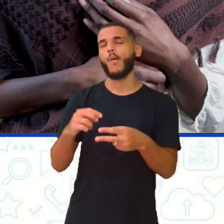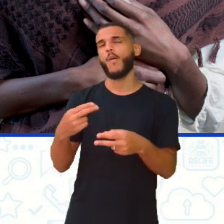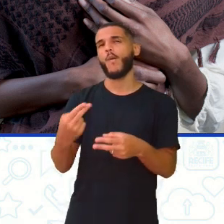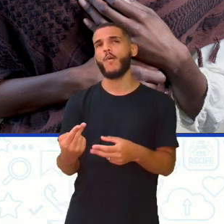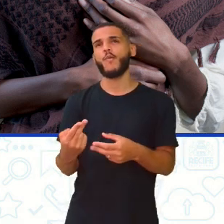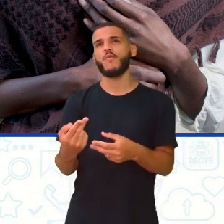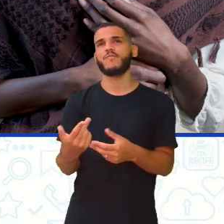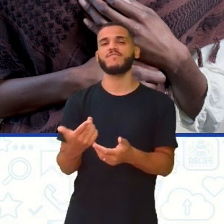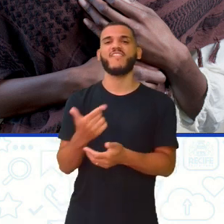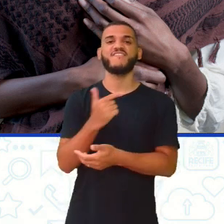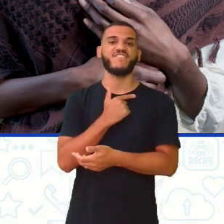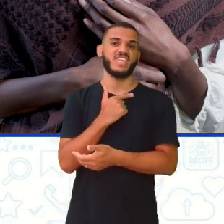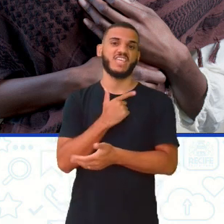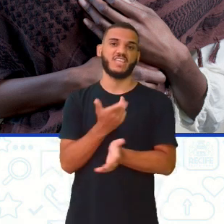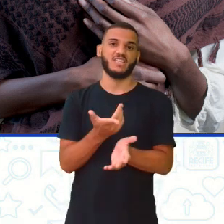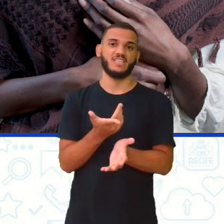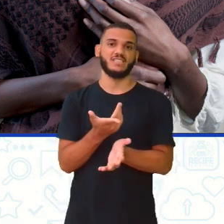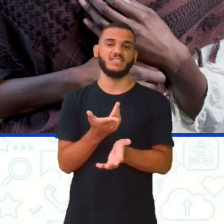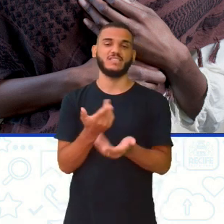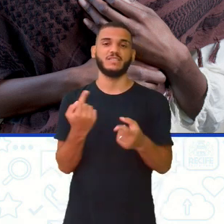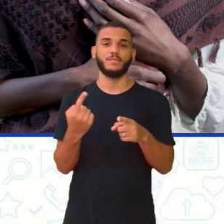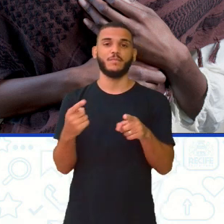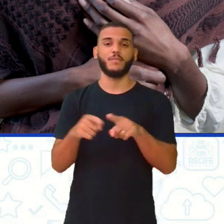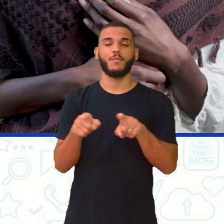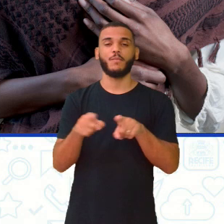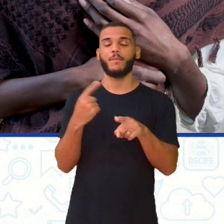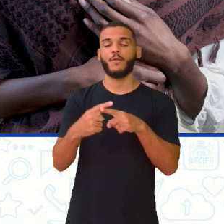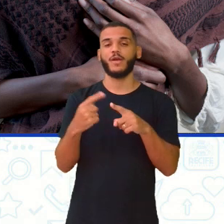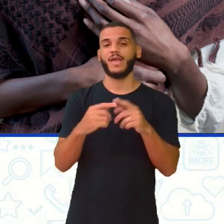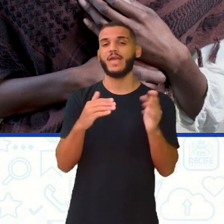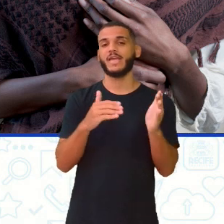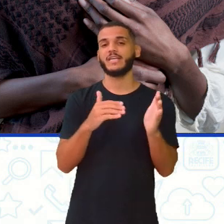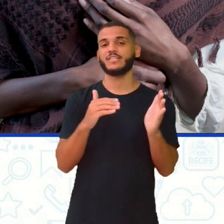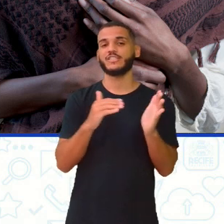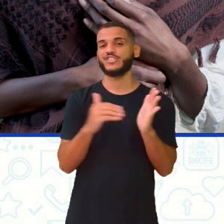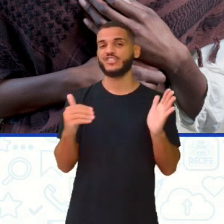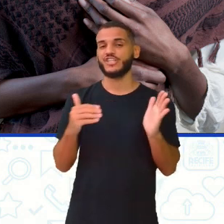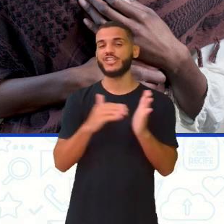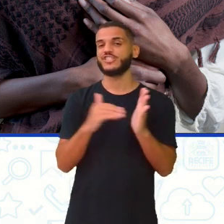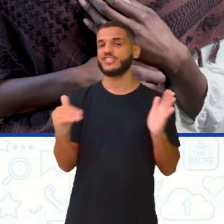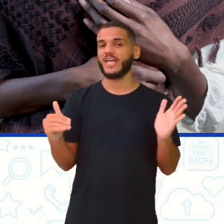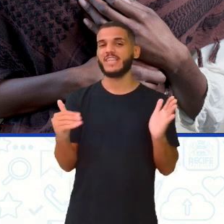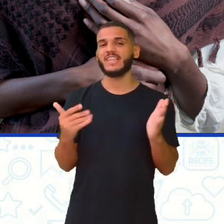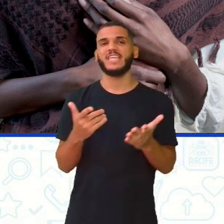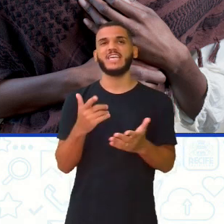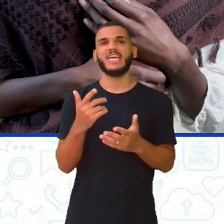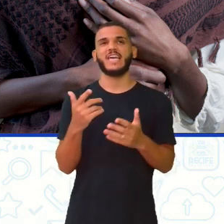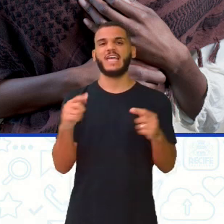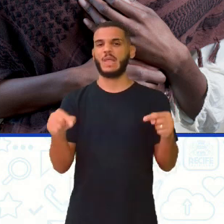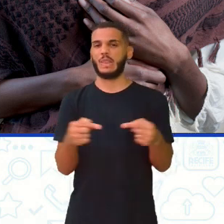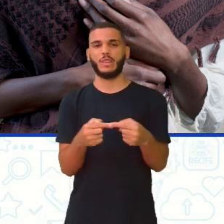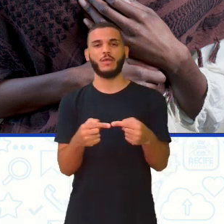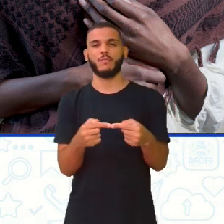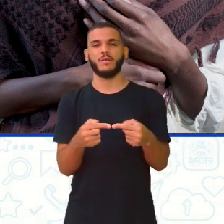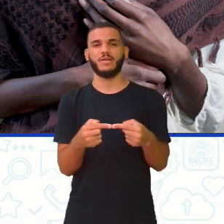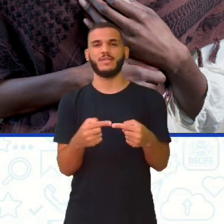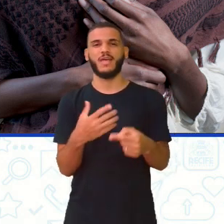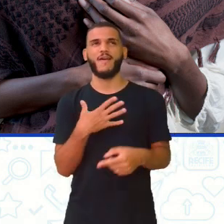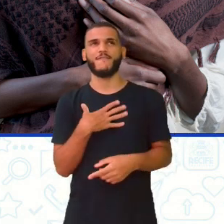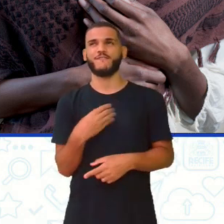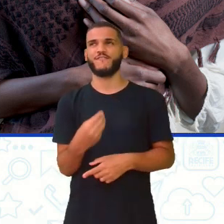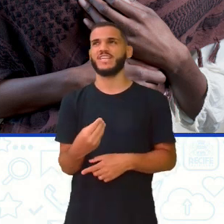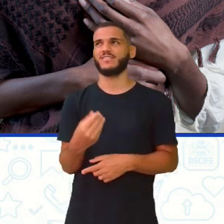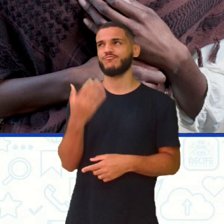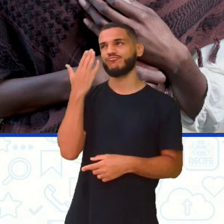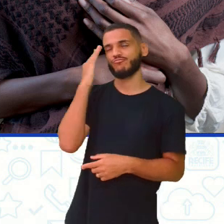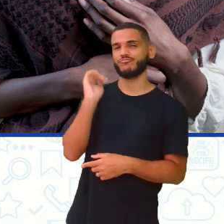apenas maternal. E ela materna apenas o quê? A sua família branca. Os seus próprios filhos a gente sequer tem noção,